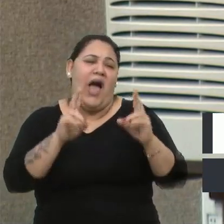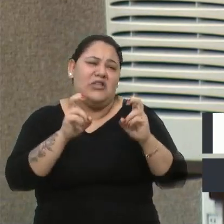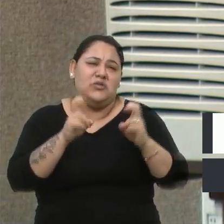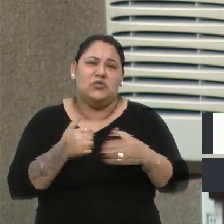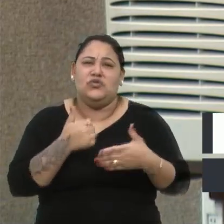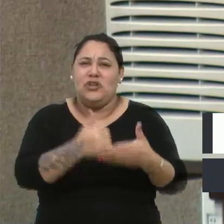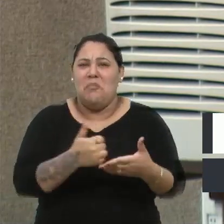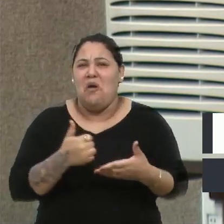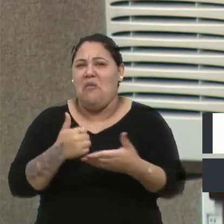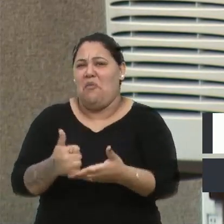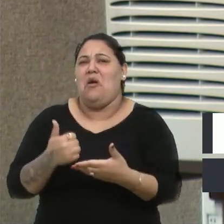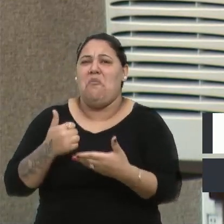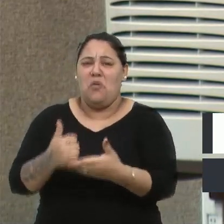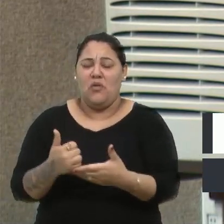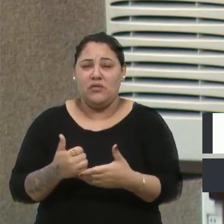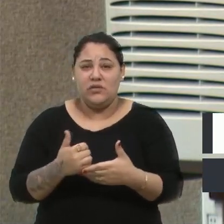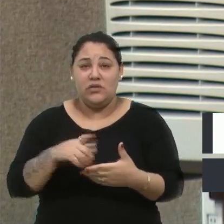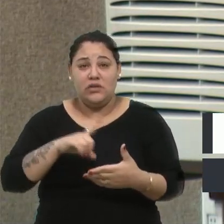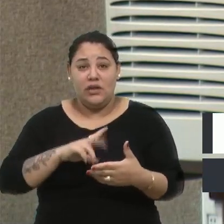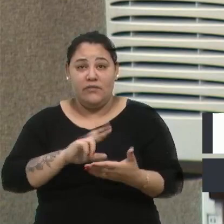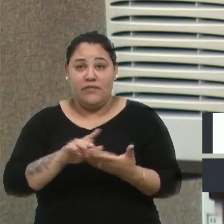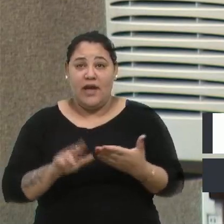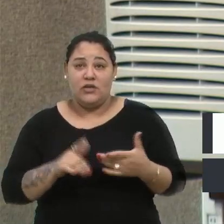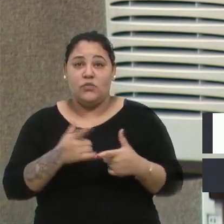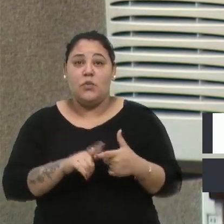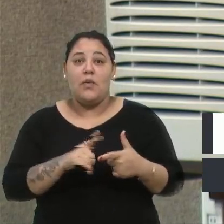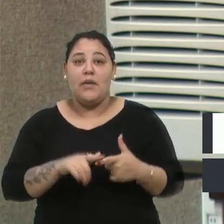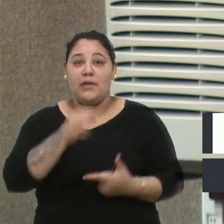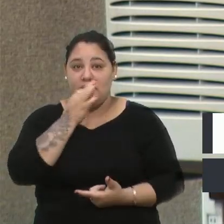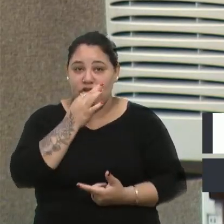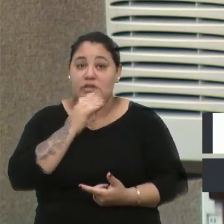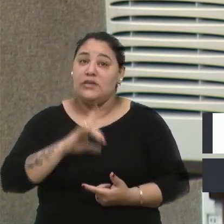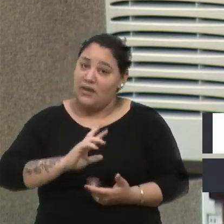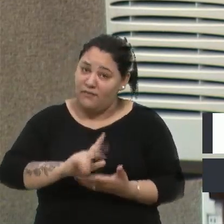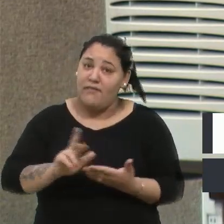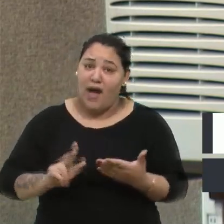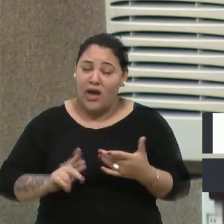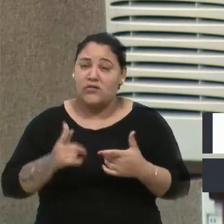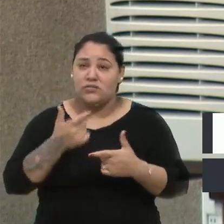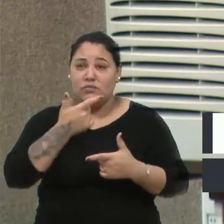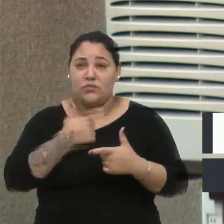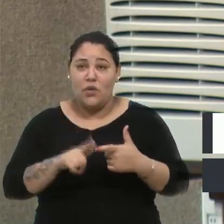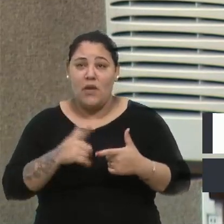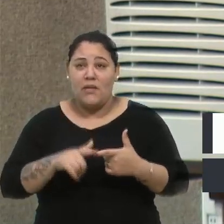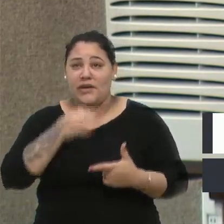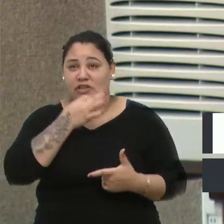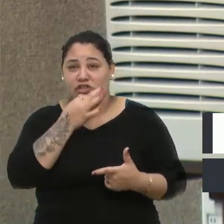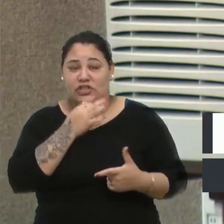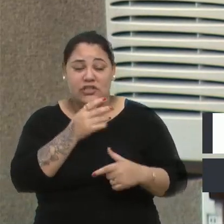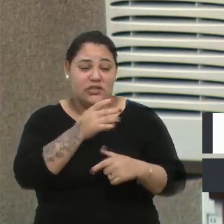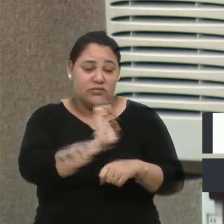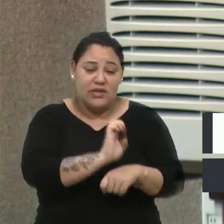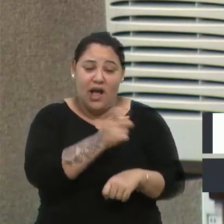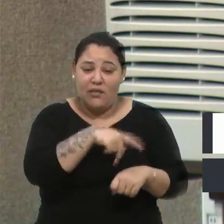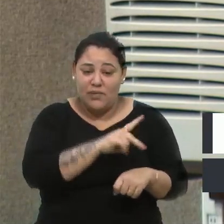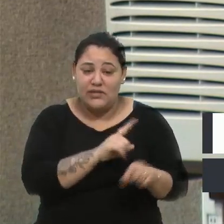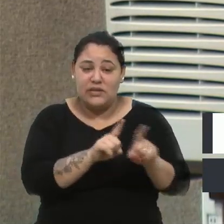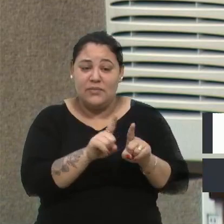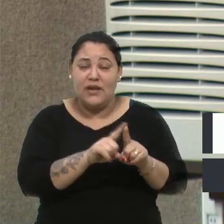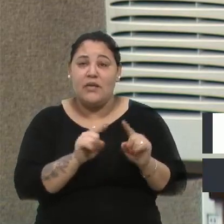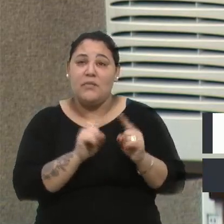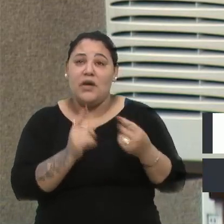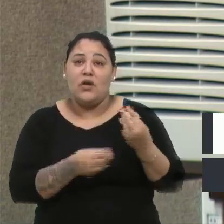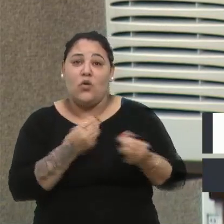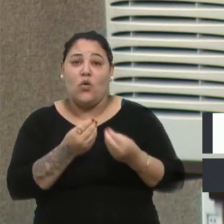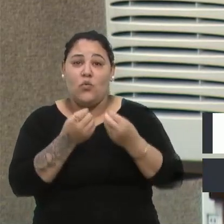isso, aquilo, não tem problema na cidade. Realmente, tem diversos problemas na cidade, tem problemas no Estado, problemas no país, mas como foi muito bem